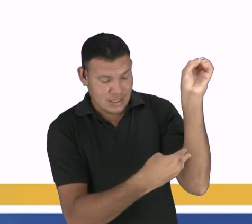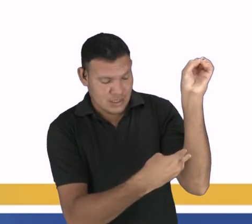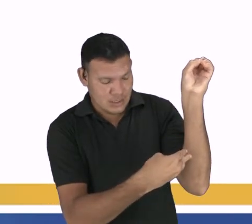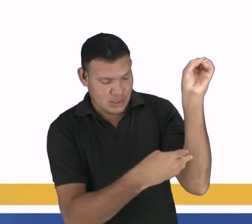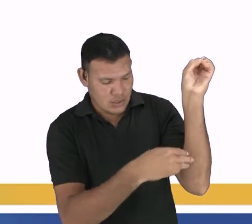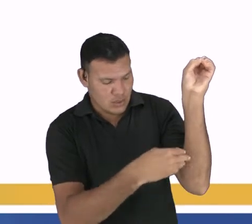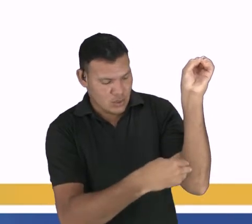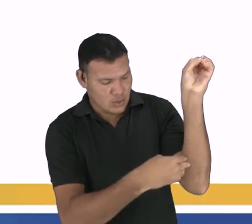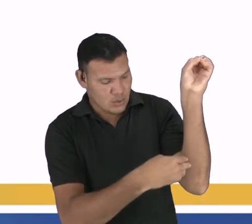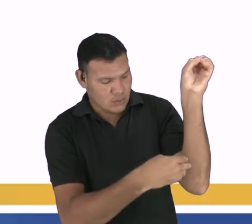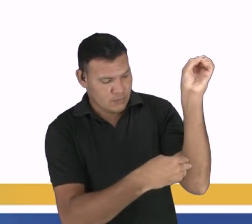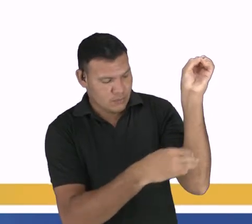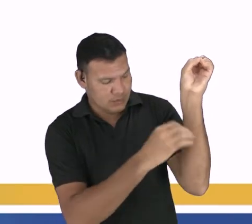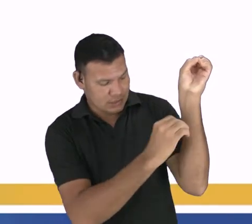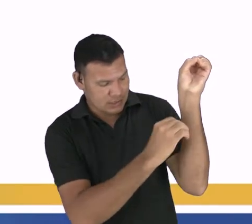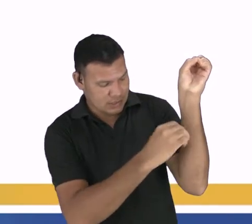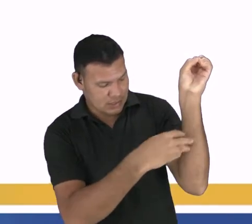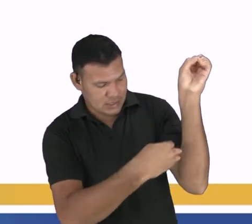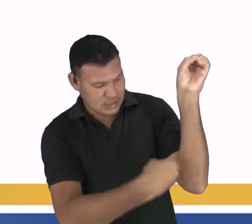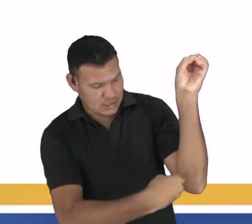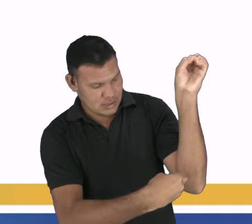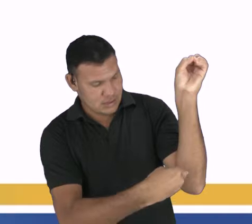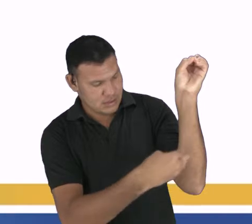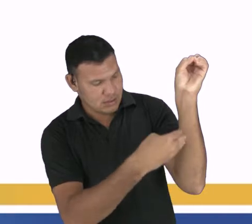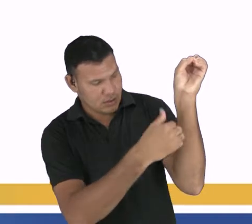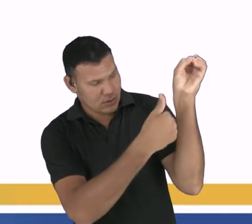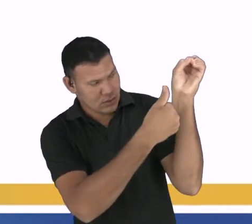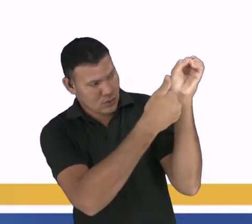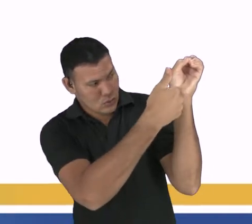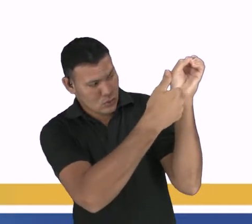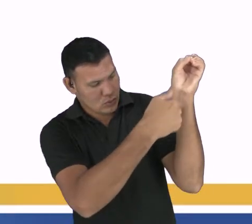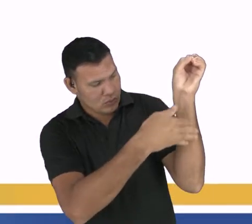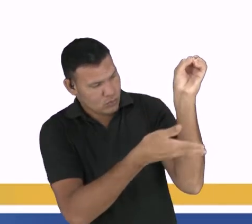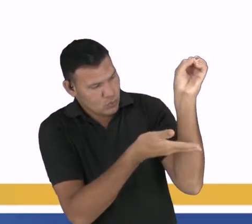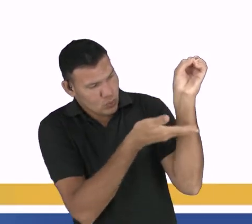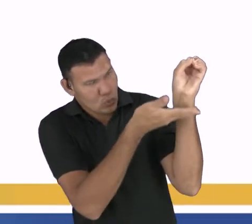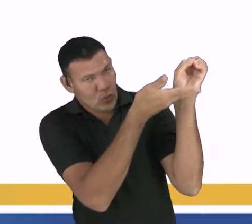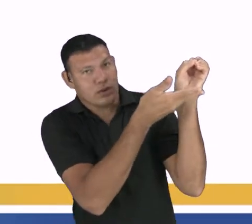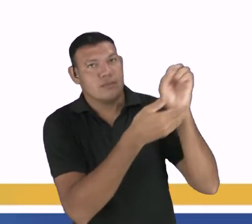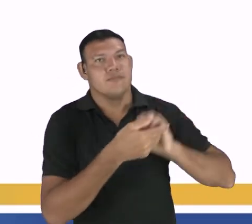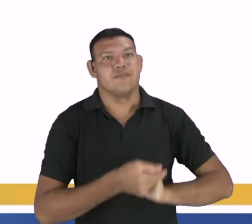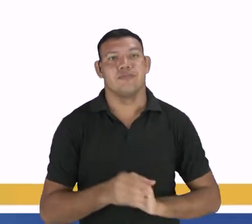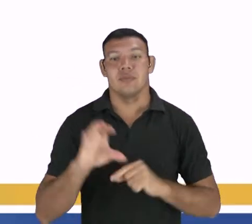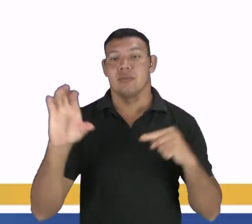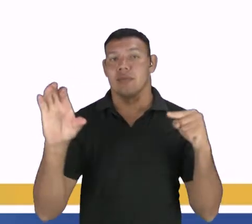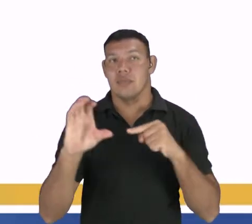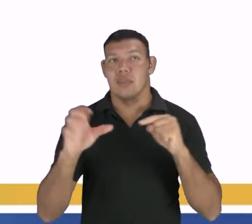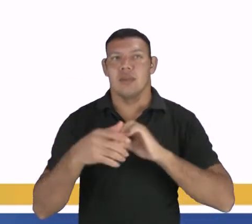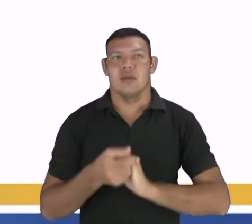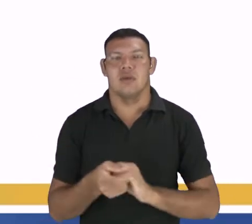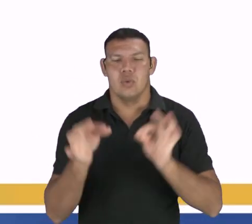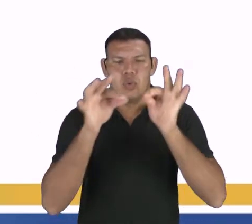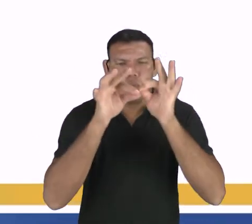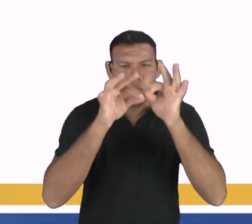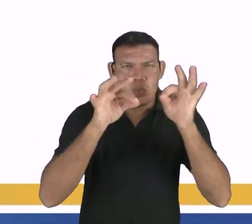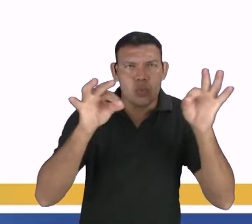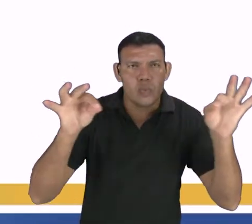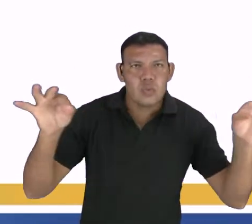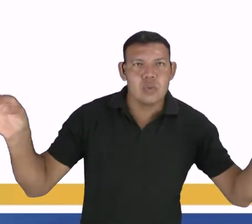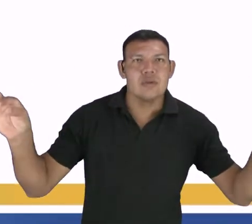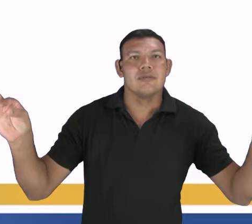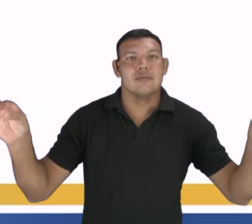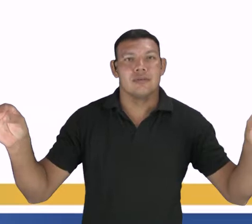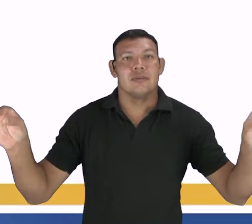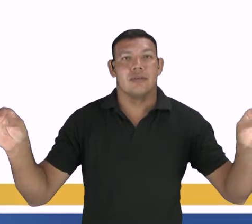abaixo de zero e 12 graus Celsius acima de zero? Letra C, quantos metros